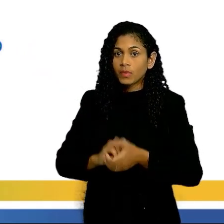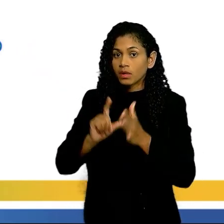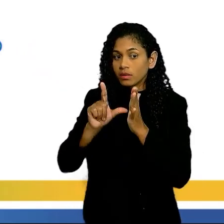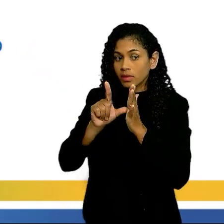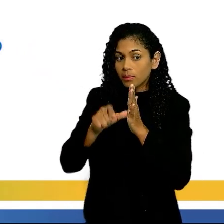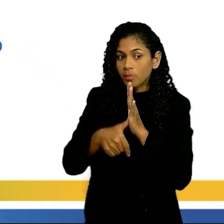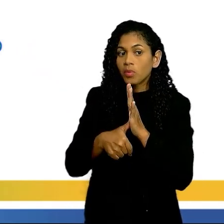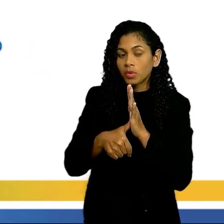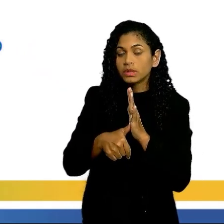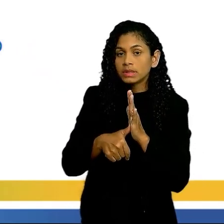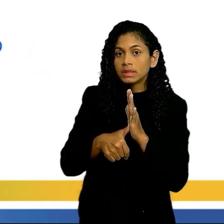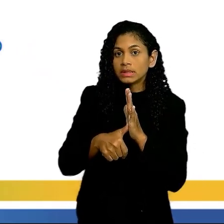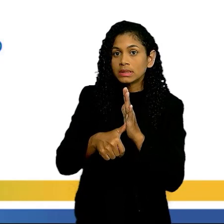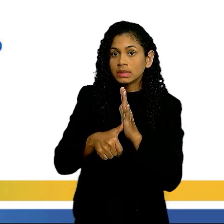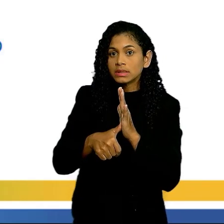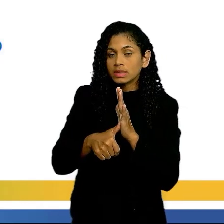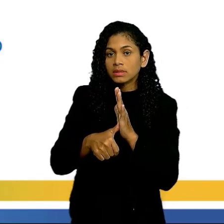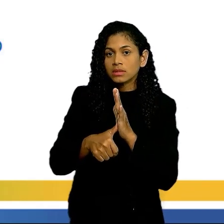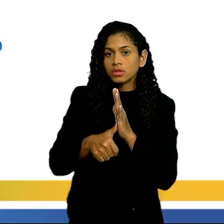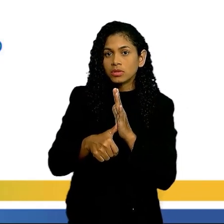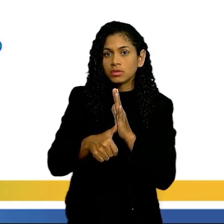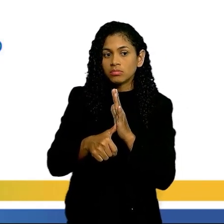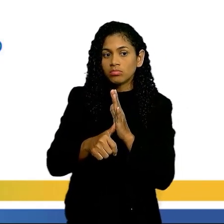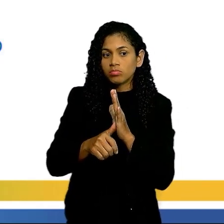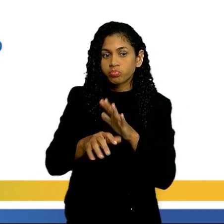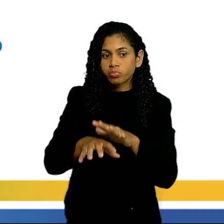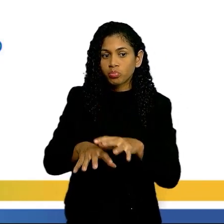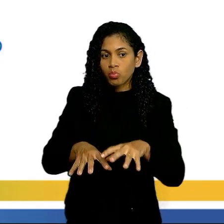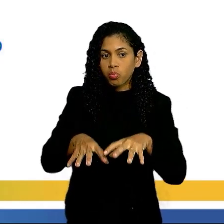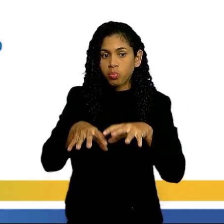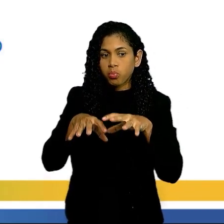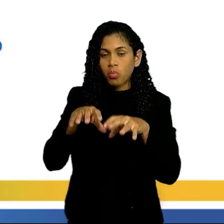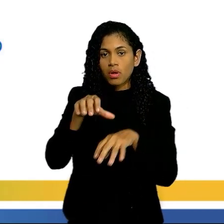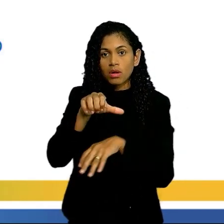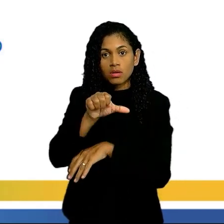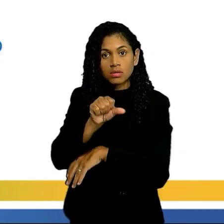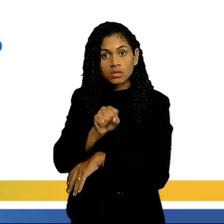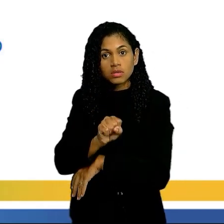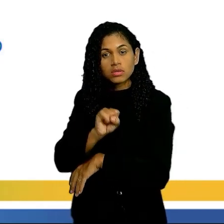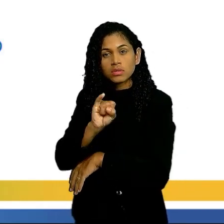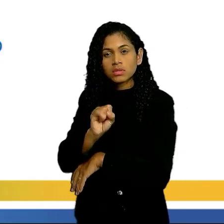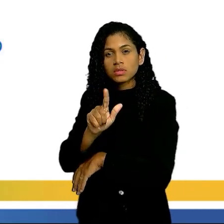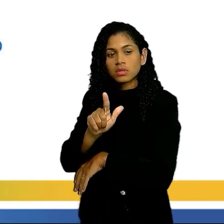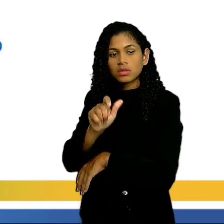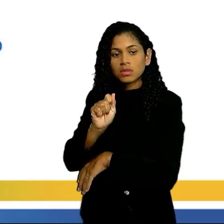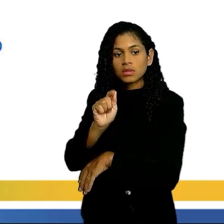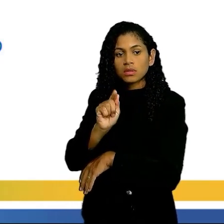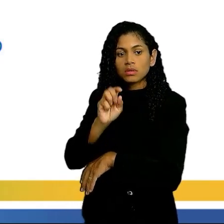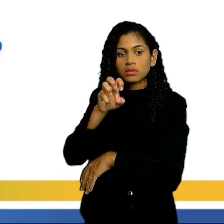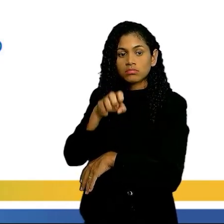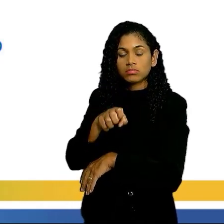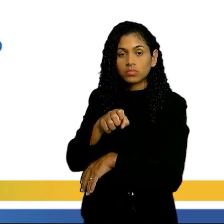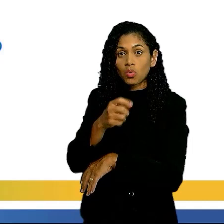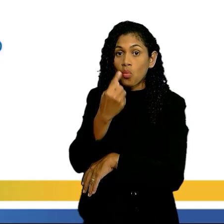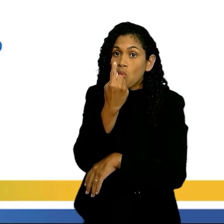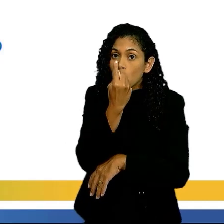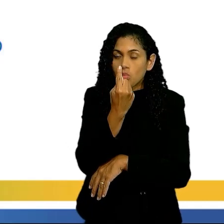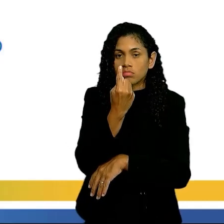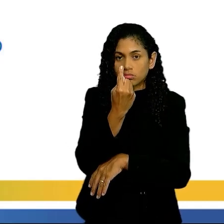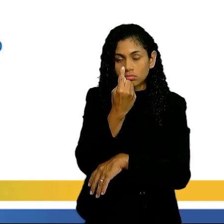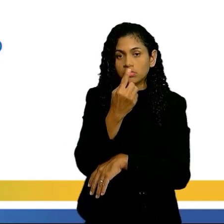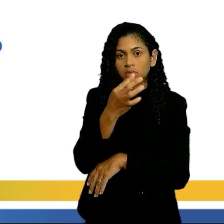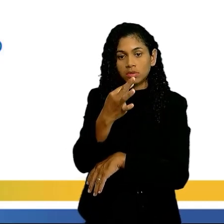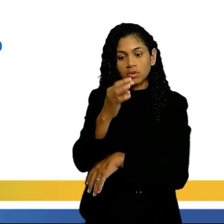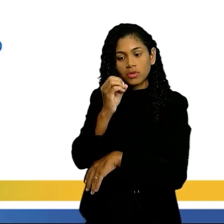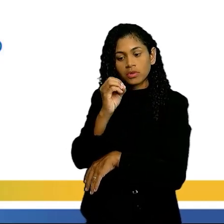a silagem, 1 tonelada de forragem ocupa 2 metros cúbicos, tá? Desse tipo